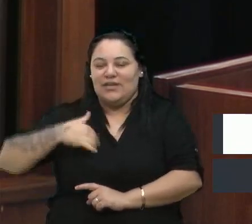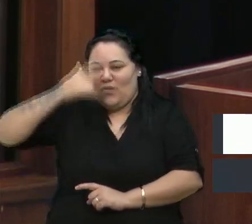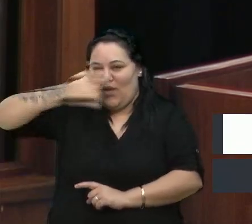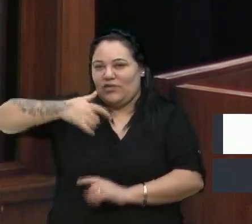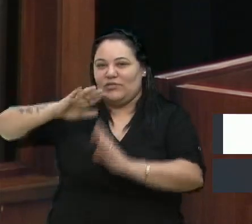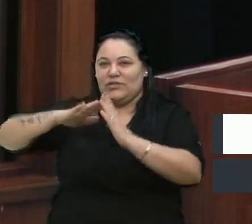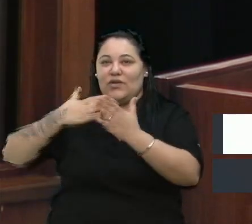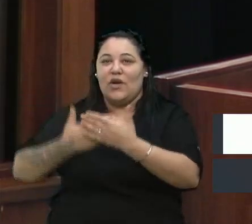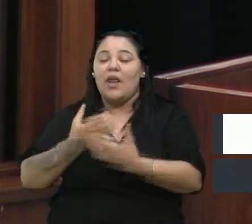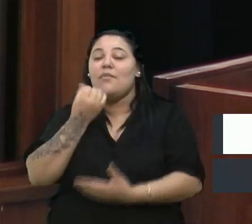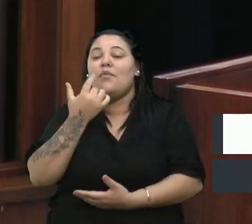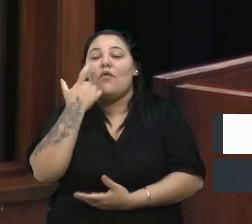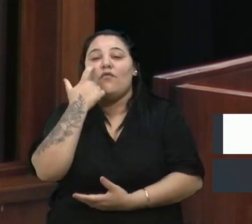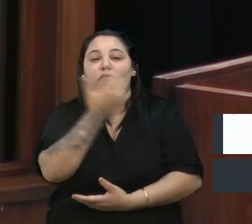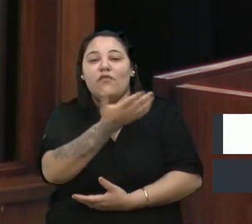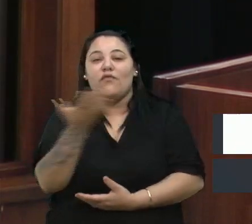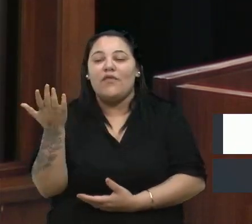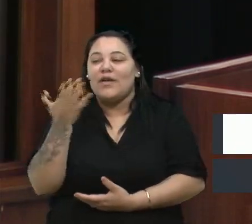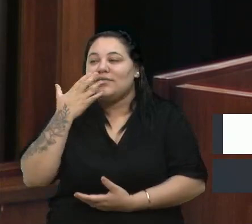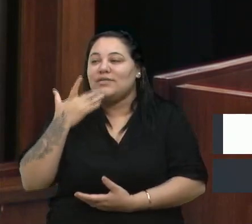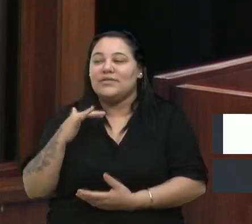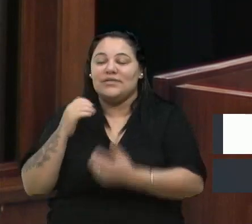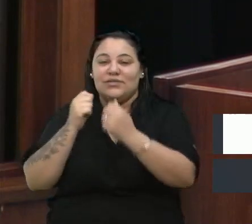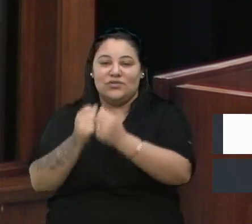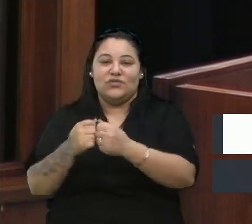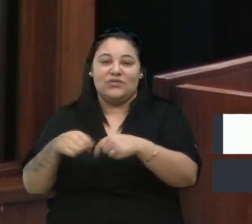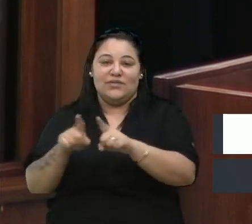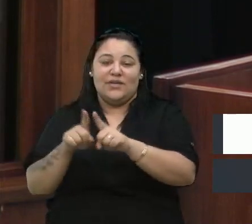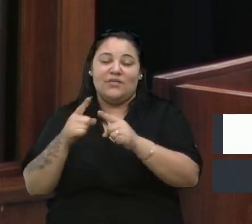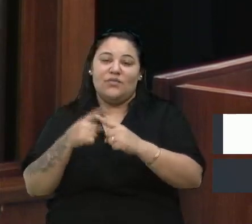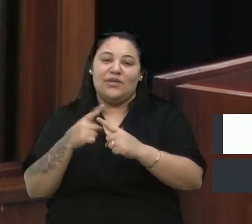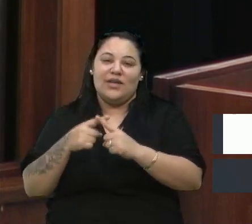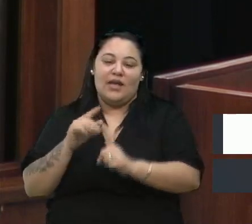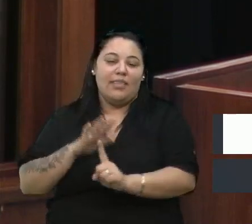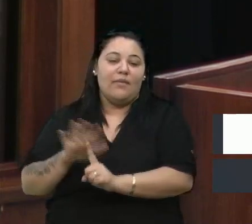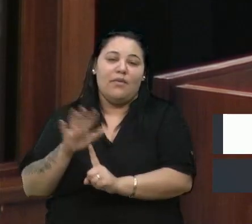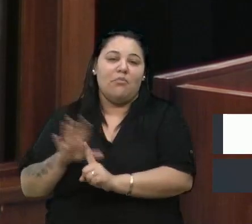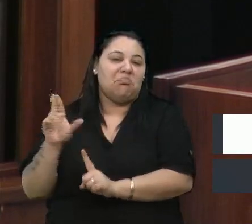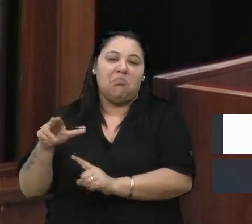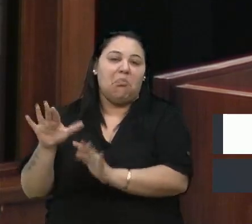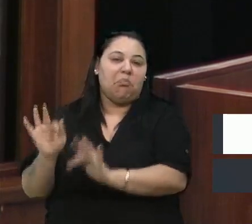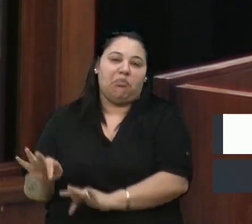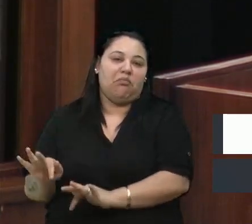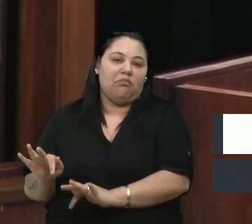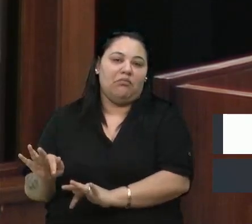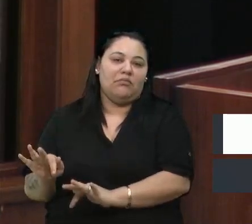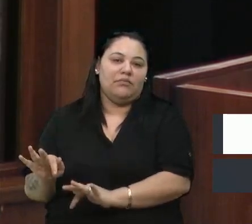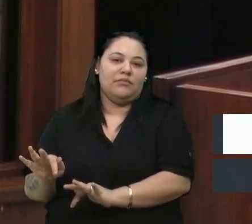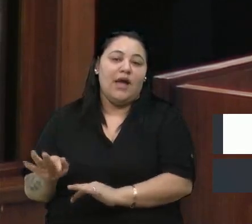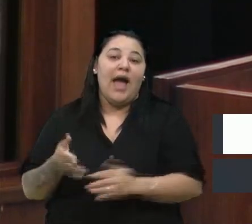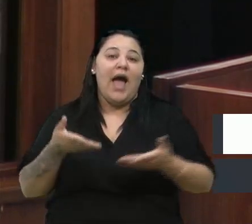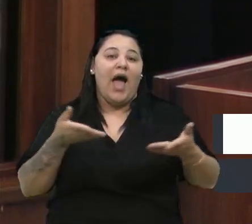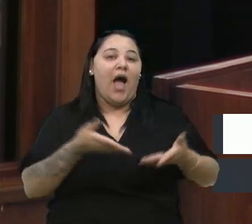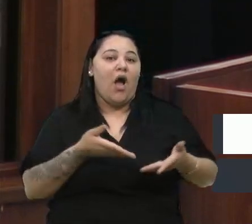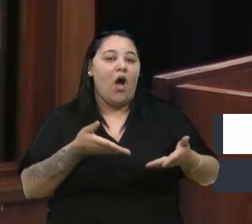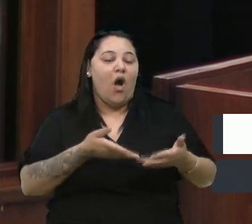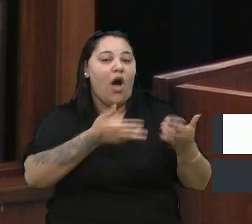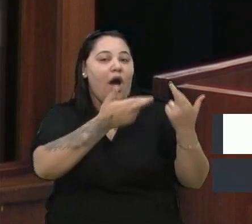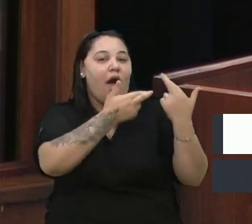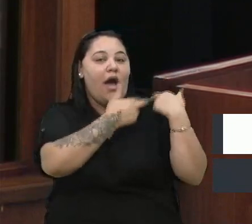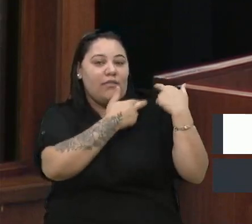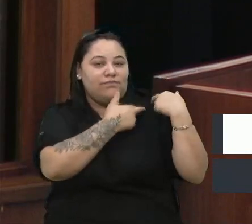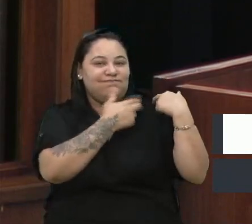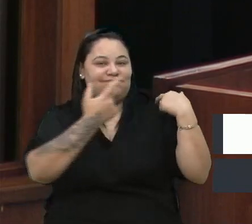muito bom ver vocês aí, porque essas demandas, elas nunca cessam. Agora, a responsabilidade